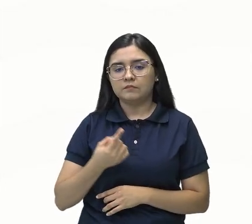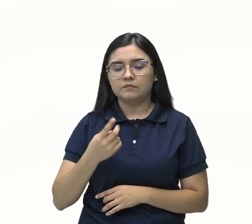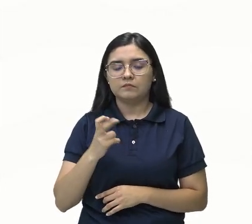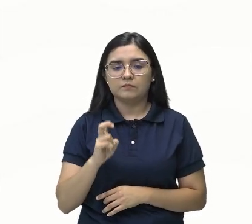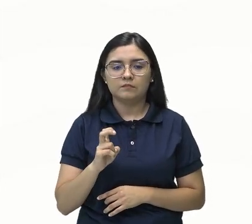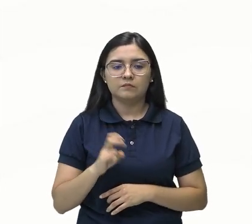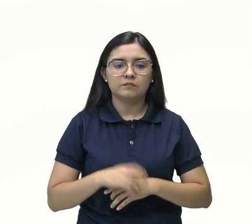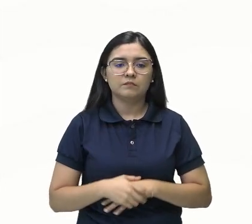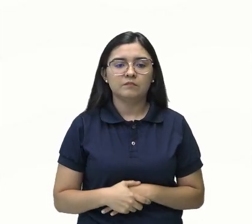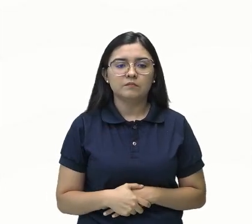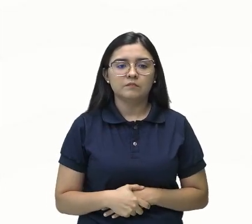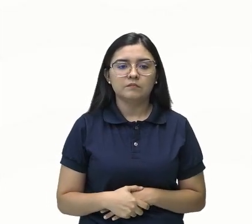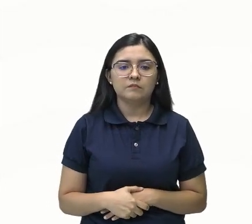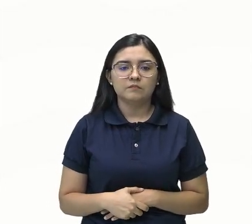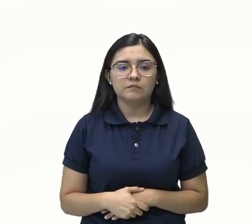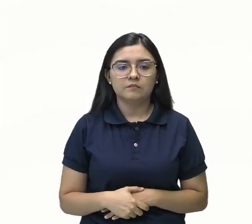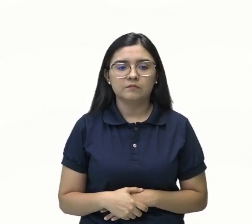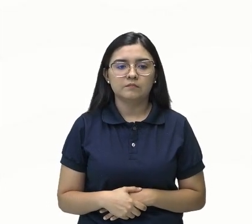2,5.